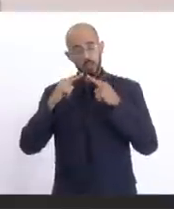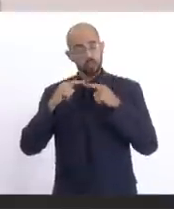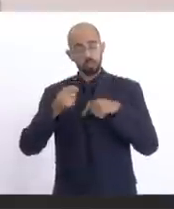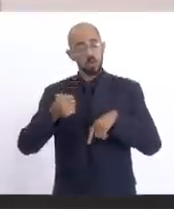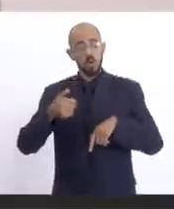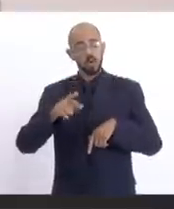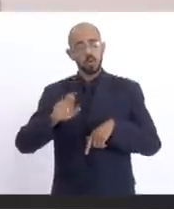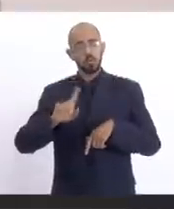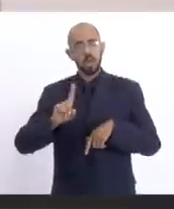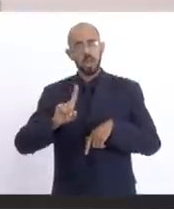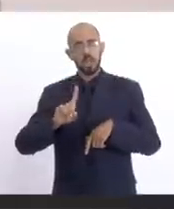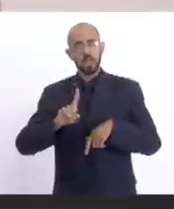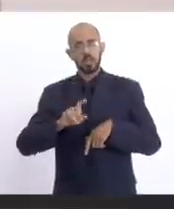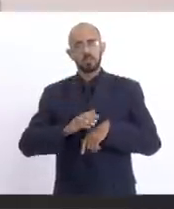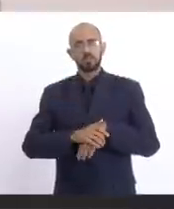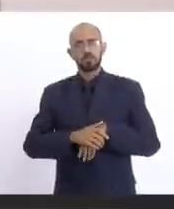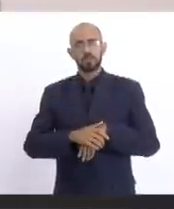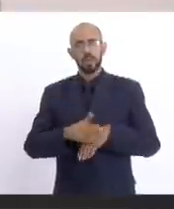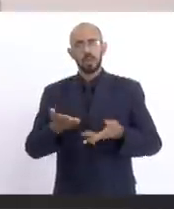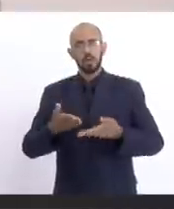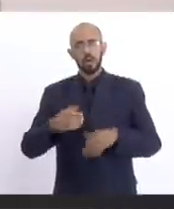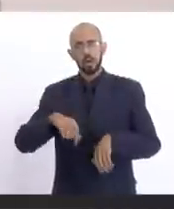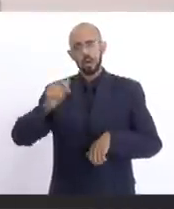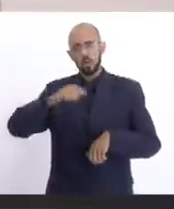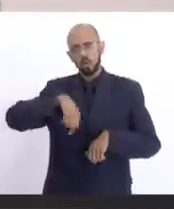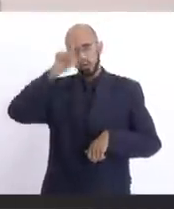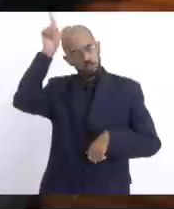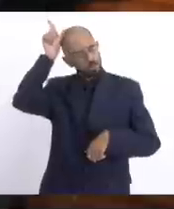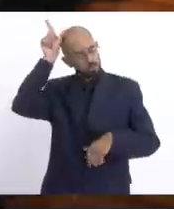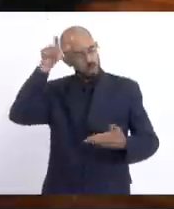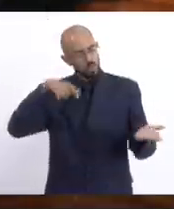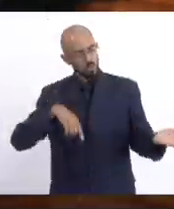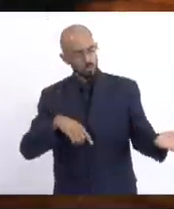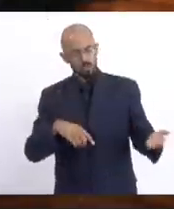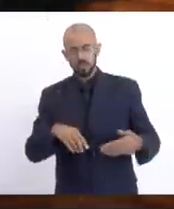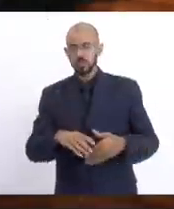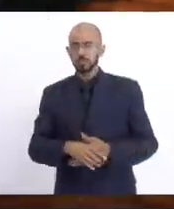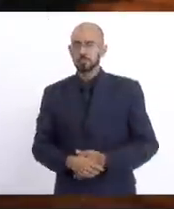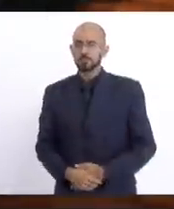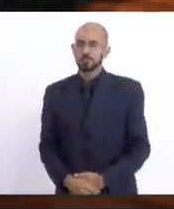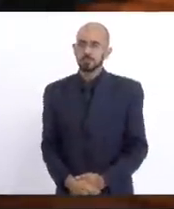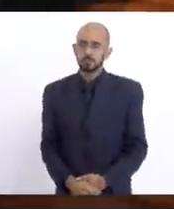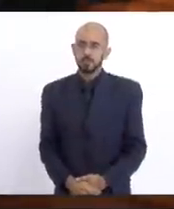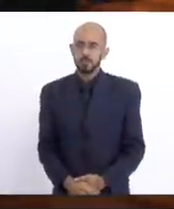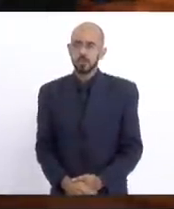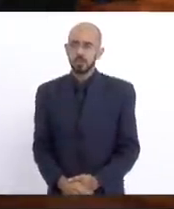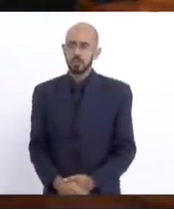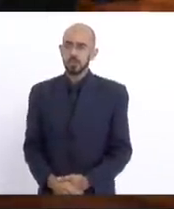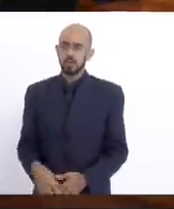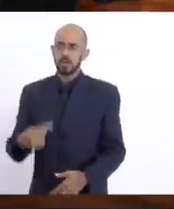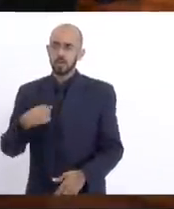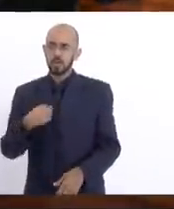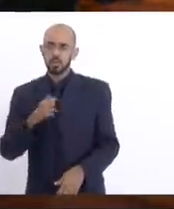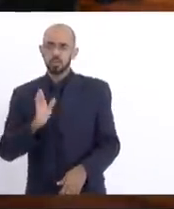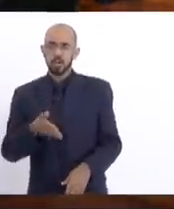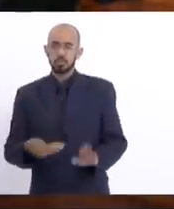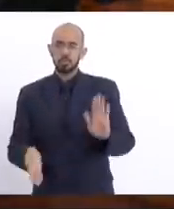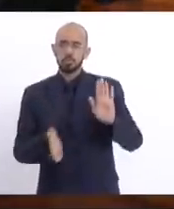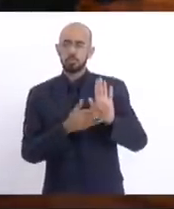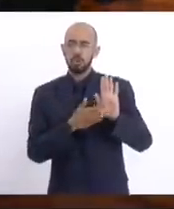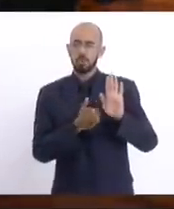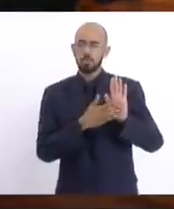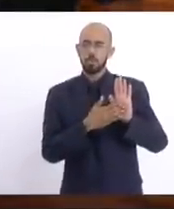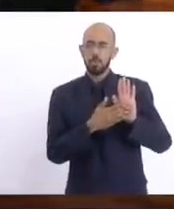tá? Deputado Luiz, para tentar encaminhar o acordo. Senhor presidente, já me habilito a